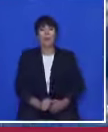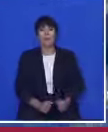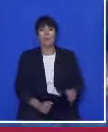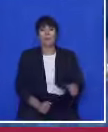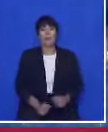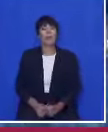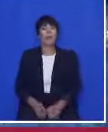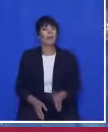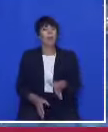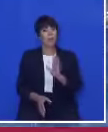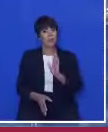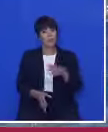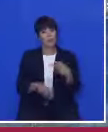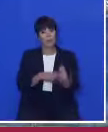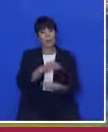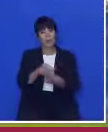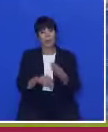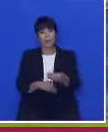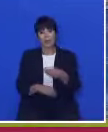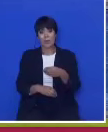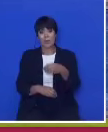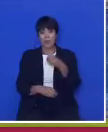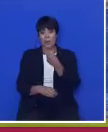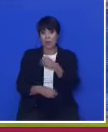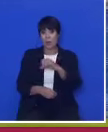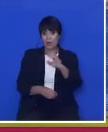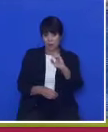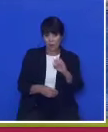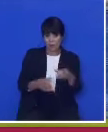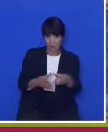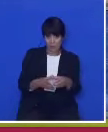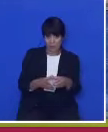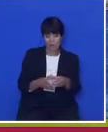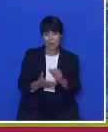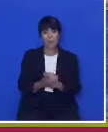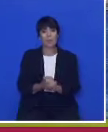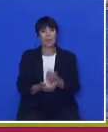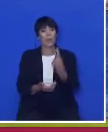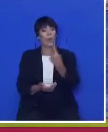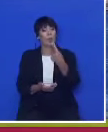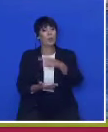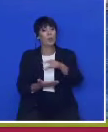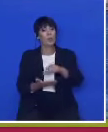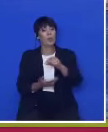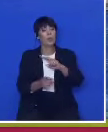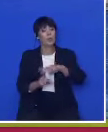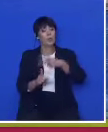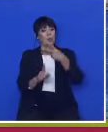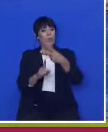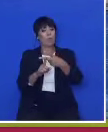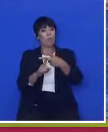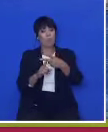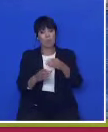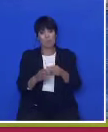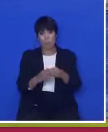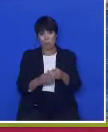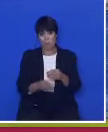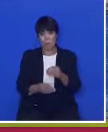Globo carregado embaralhando 50 bolas numeradas de 0 a 50. Primeiro sorteio da dupla cena,